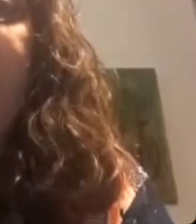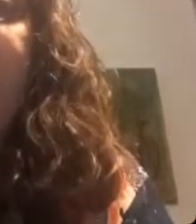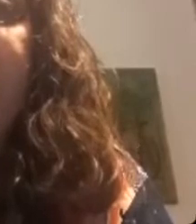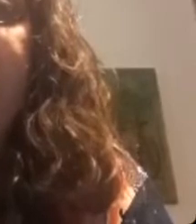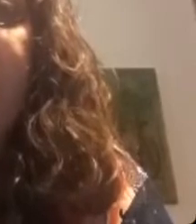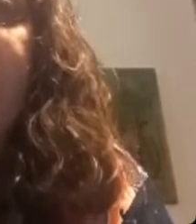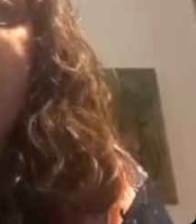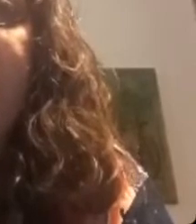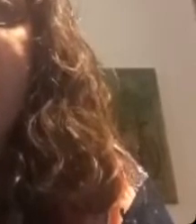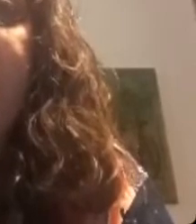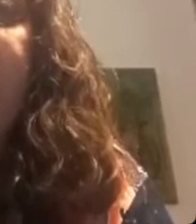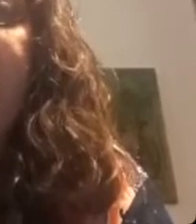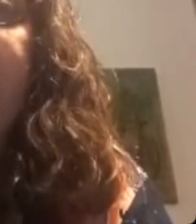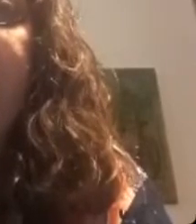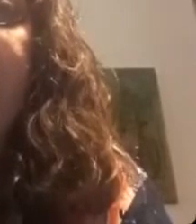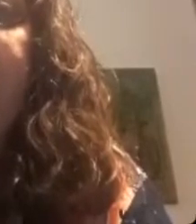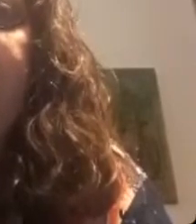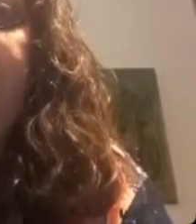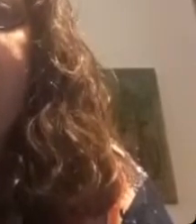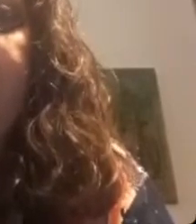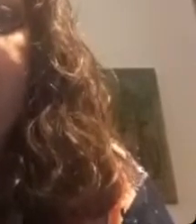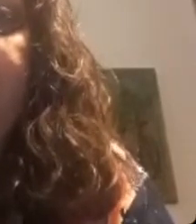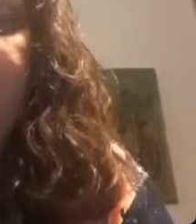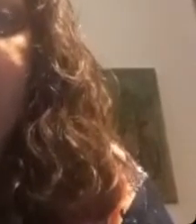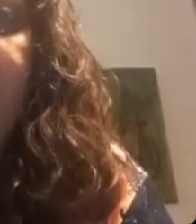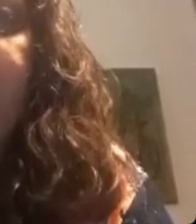mudou. E aí pode ser mais de duas.